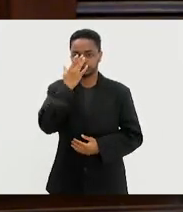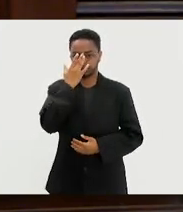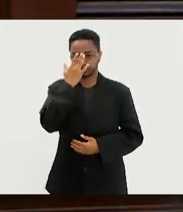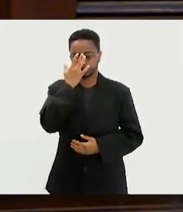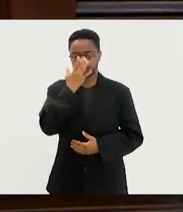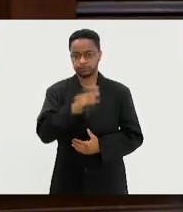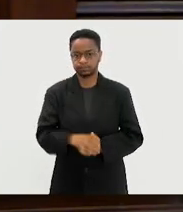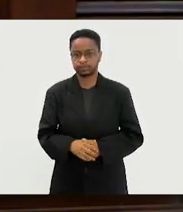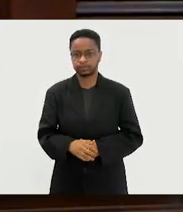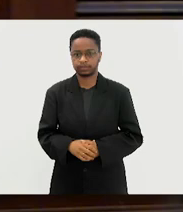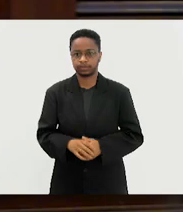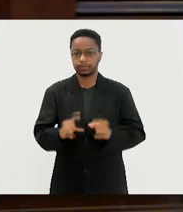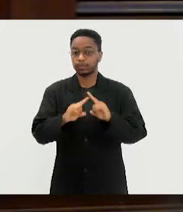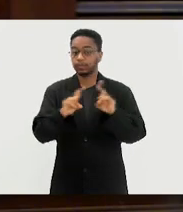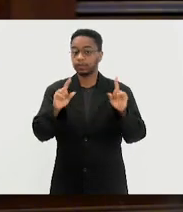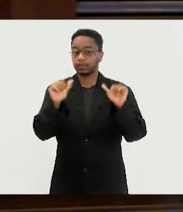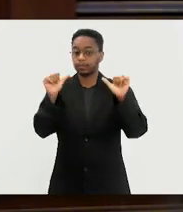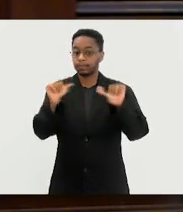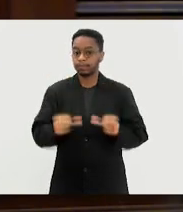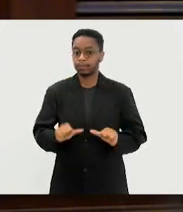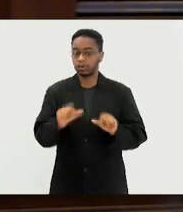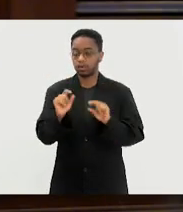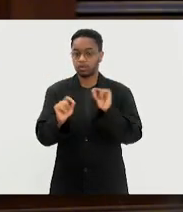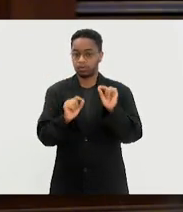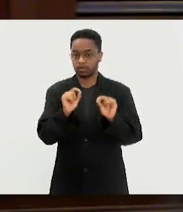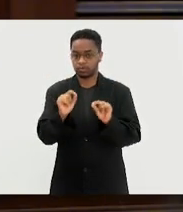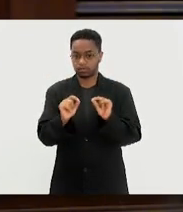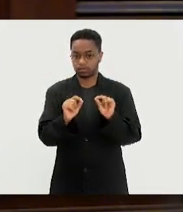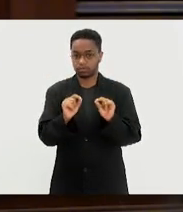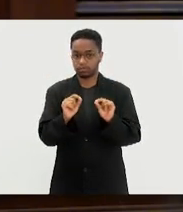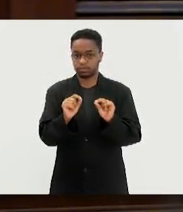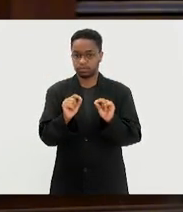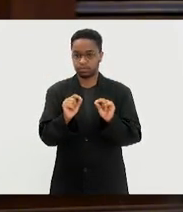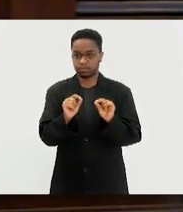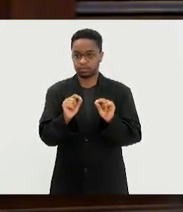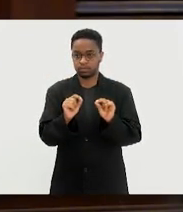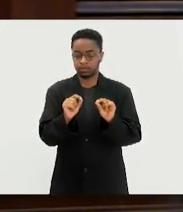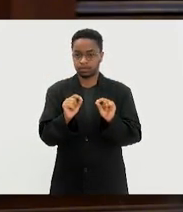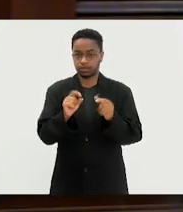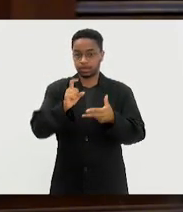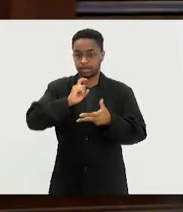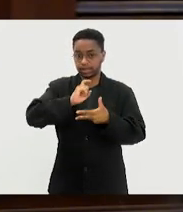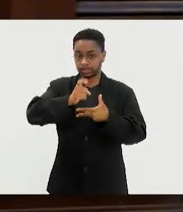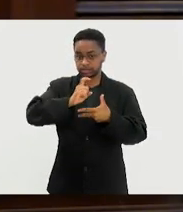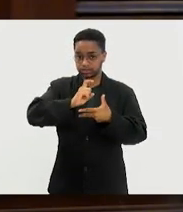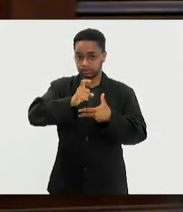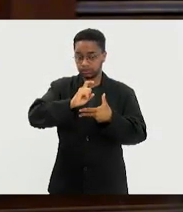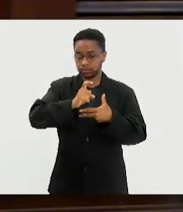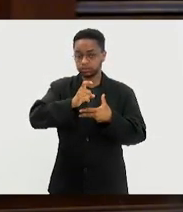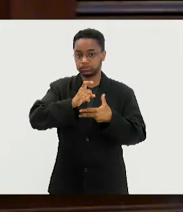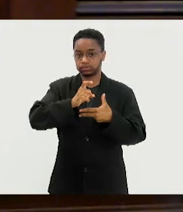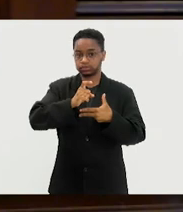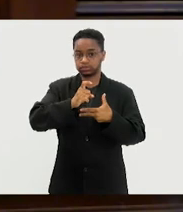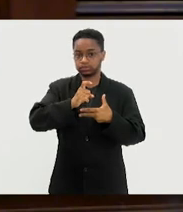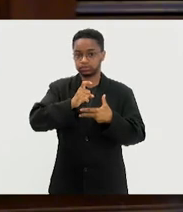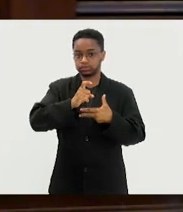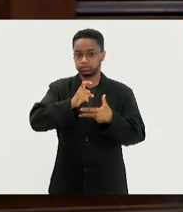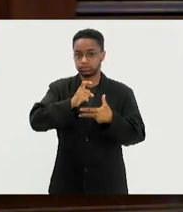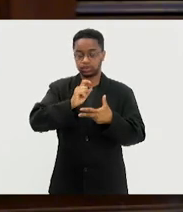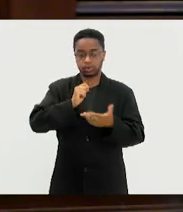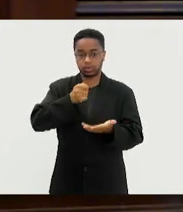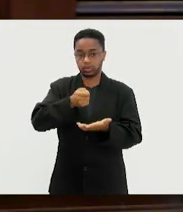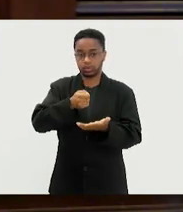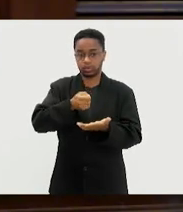Mas pior ainda, senhor presidente, o Poder Executivo sequer pagou